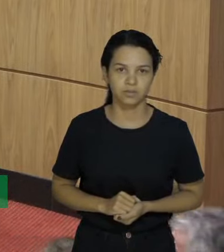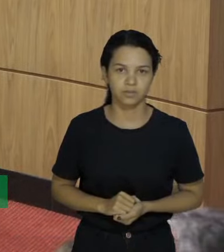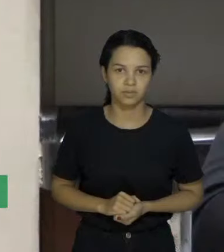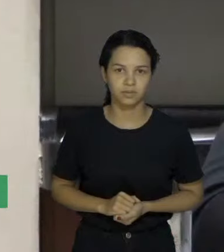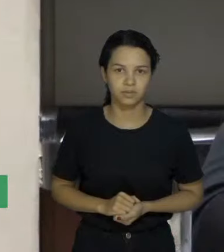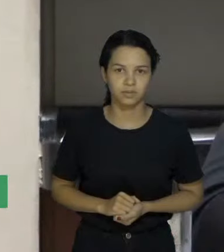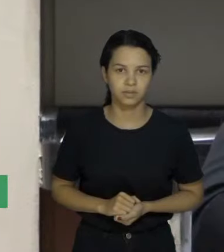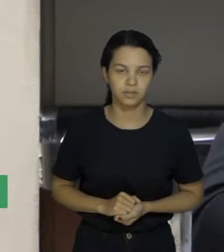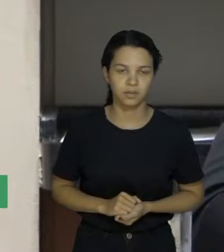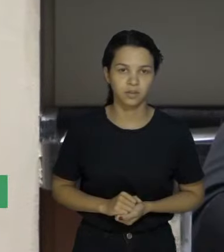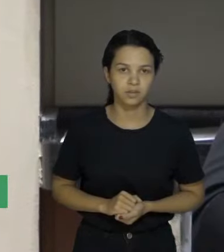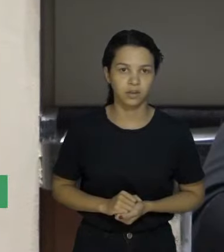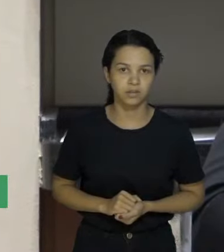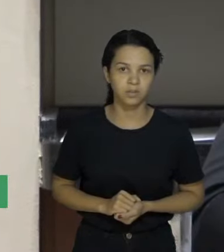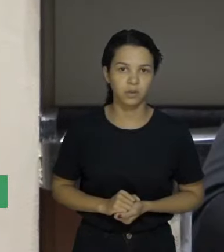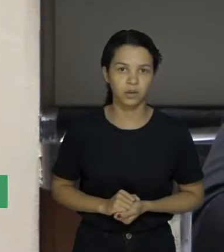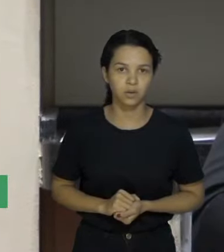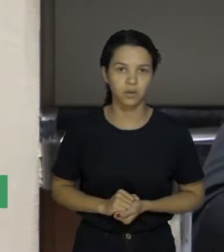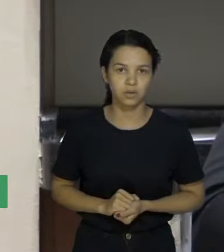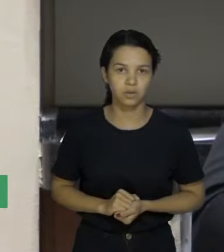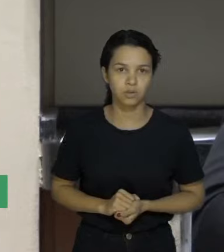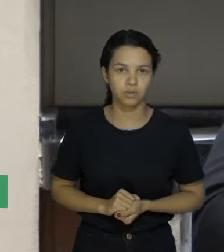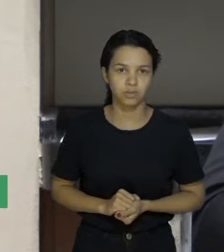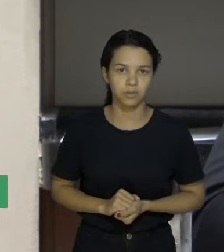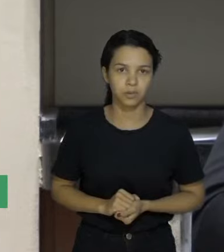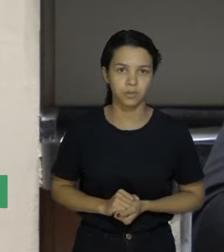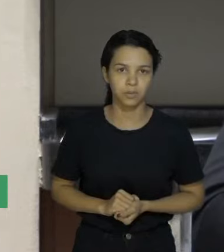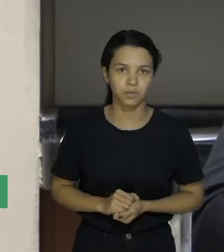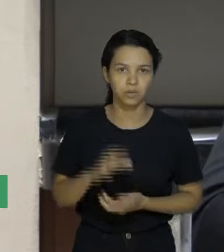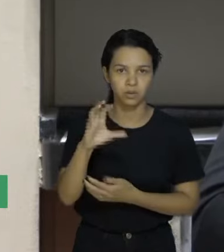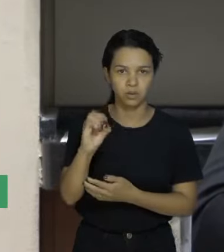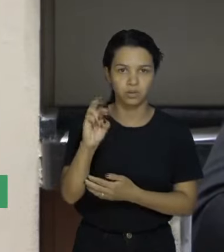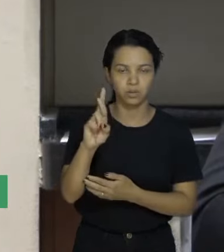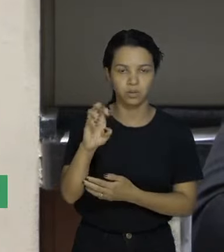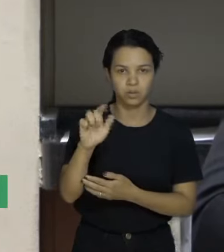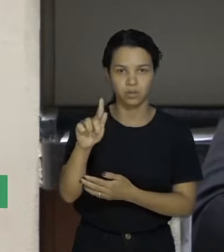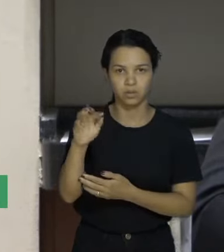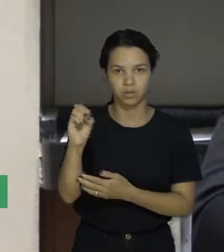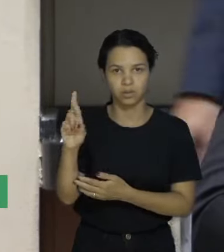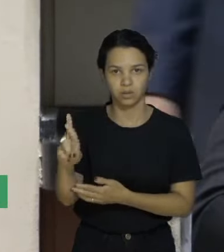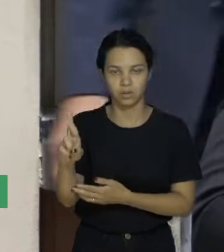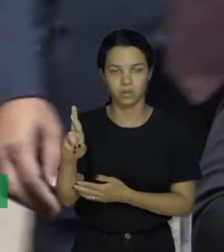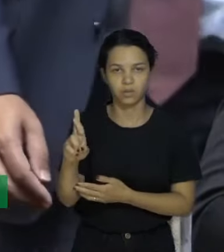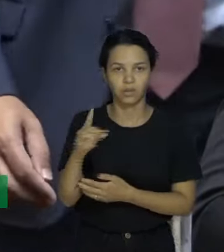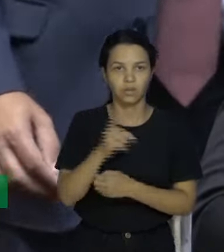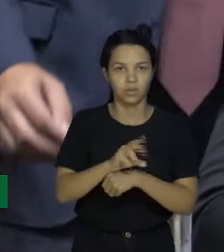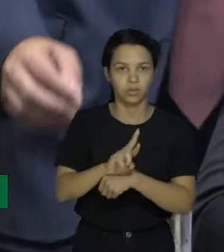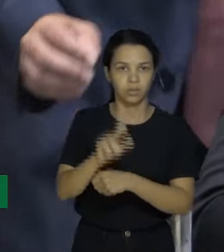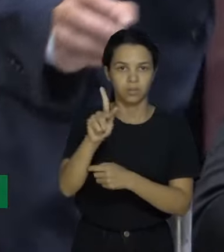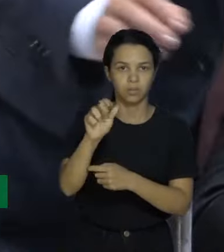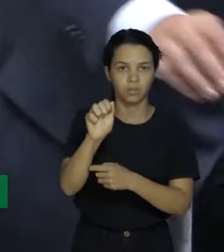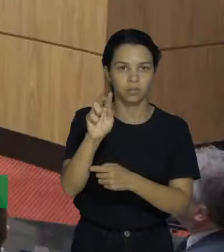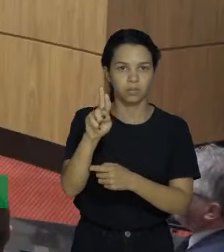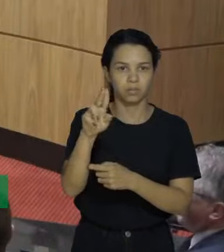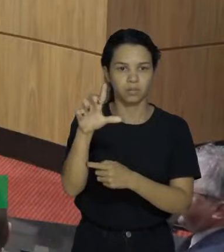essa notícia do Senhor Ouvidor Geral do Ministério Público de Santa Catarina Dr Paulo César Ramos de Oliveira